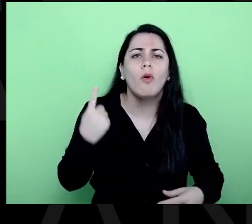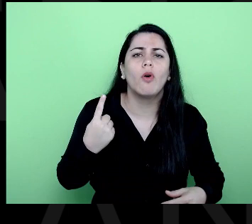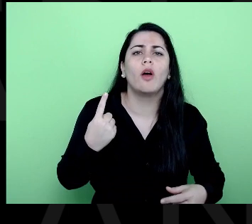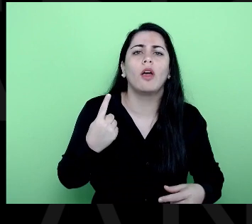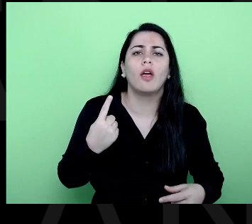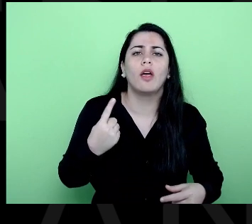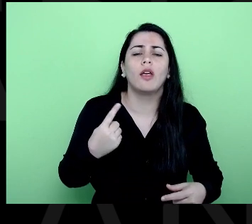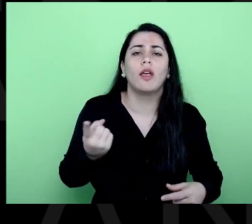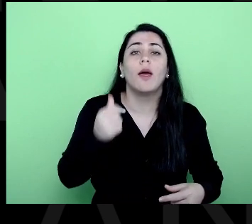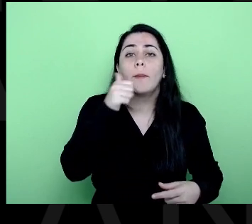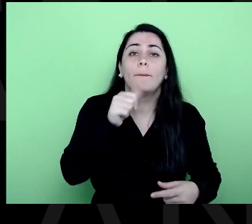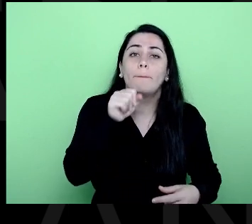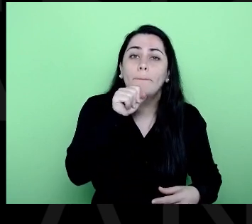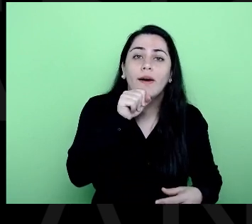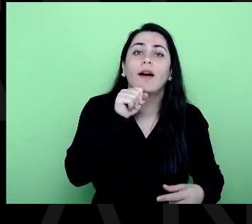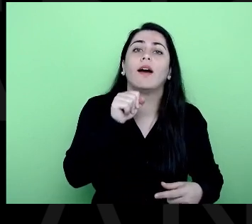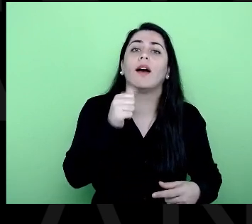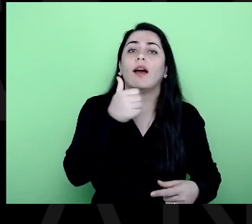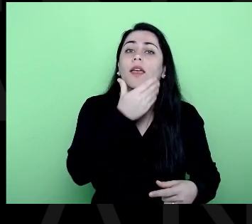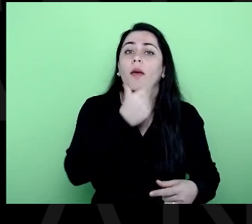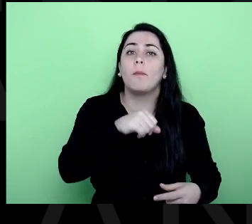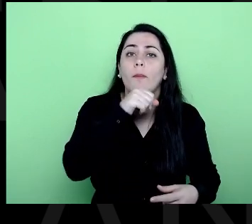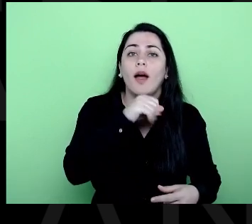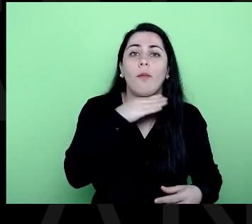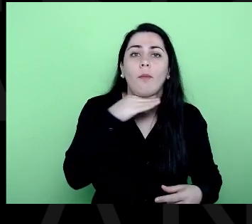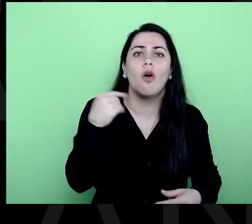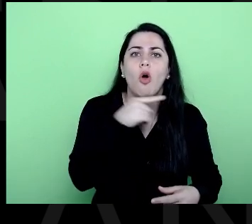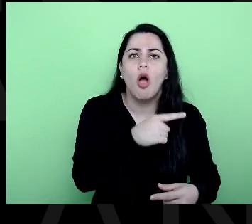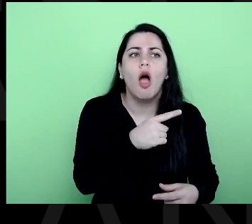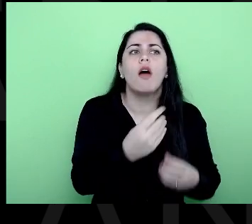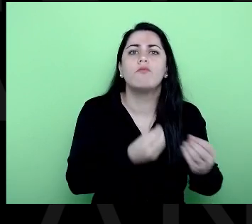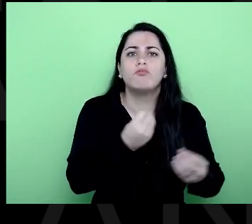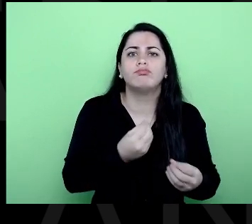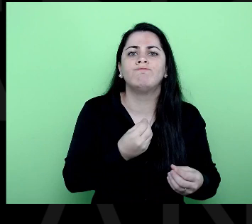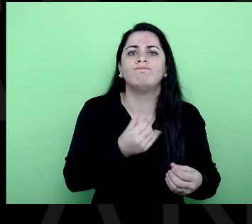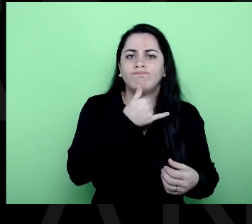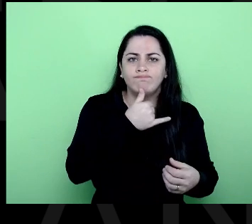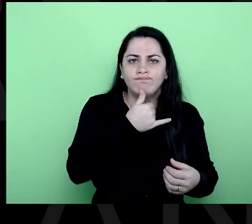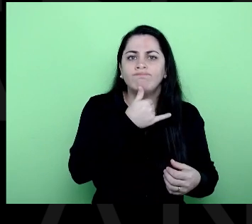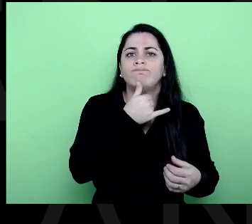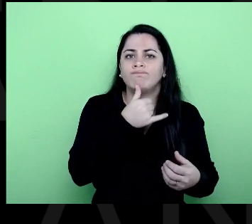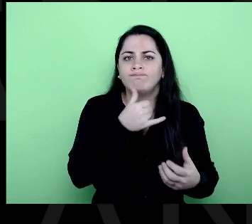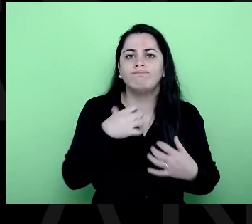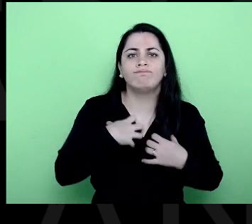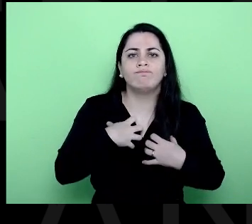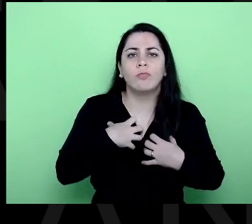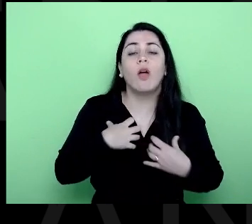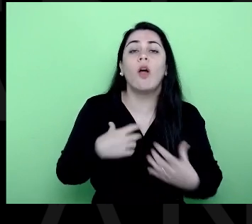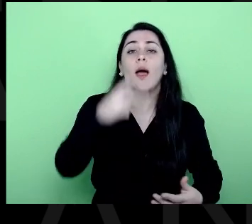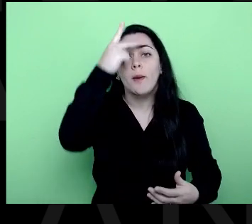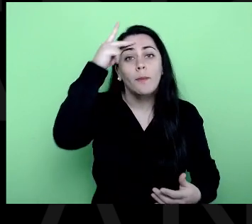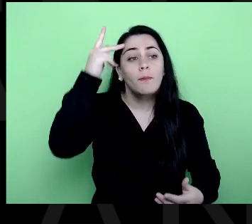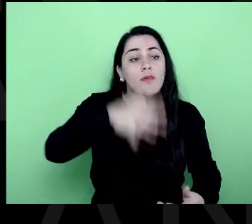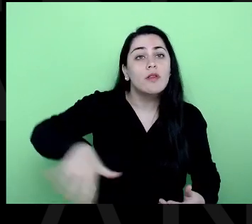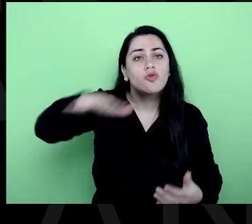da morte da mãe, depois da morte do pai, isso era terrível, cara. Aí as pessoas passam a refletir de